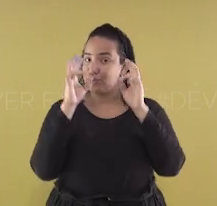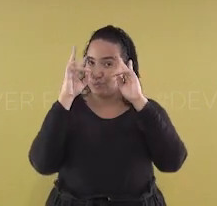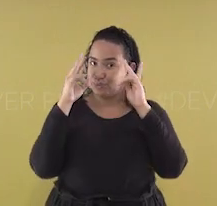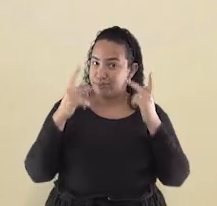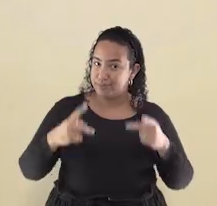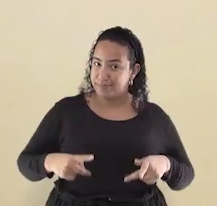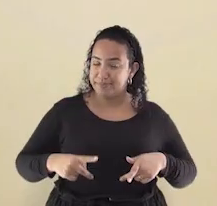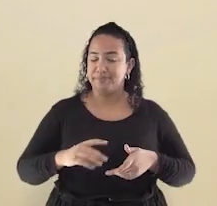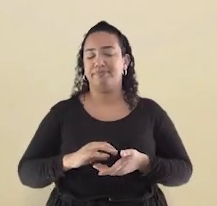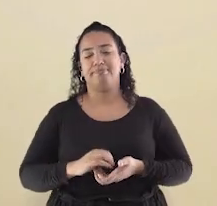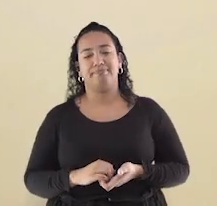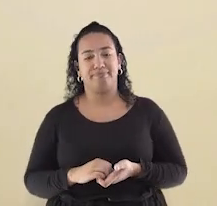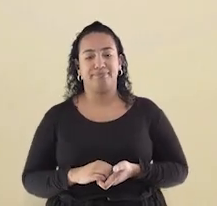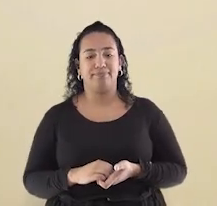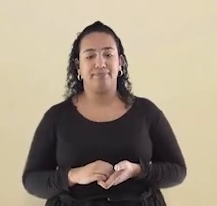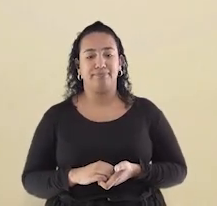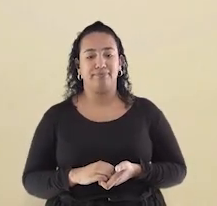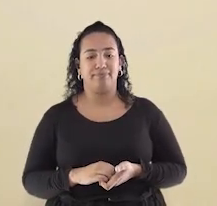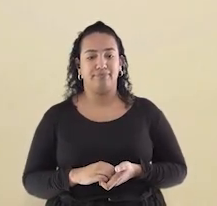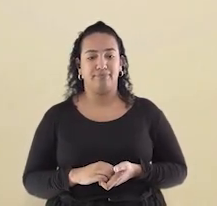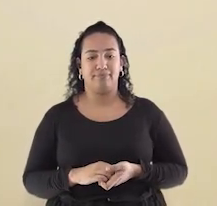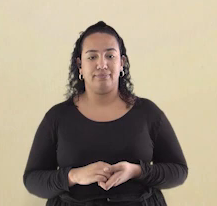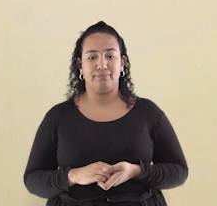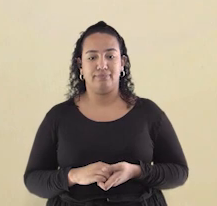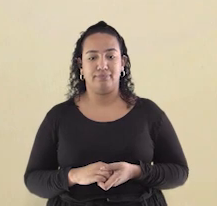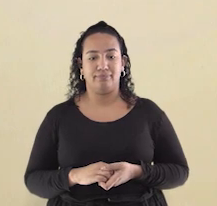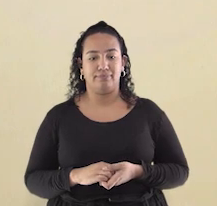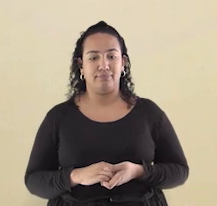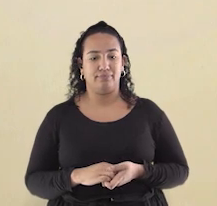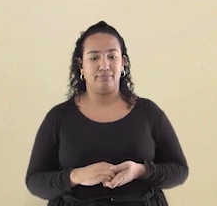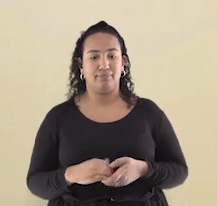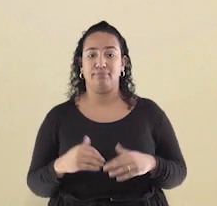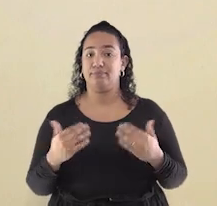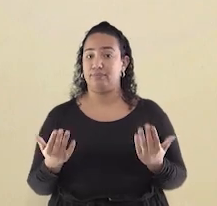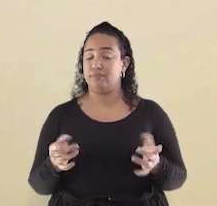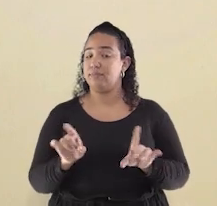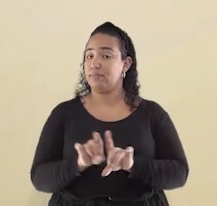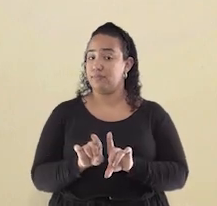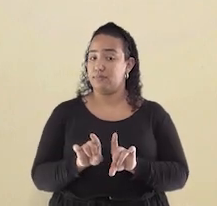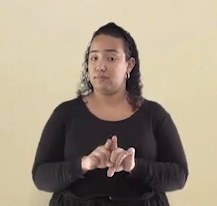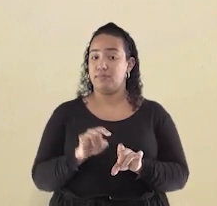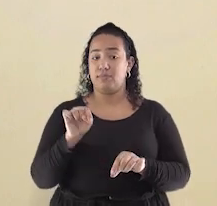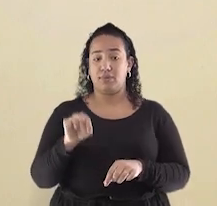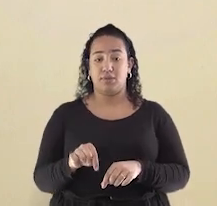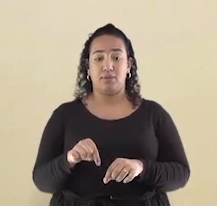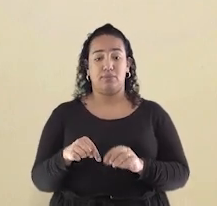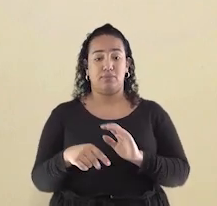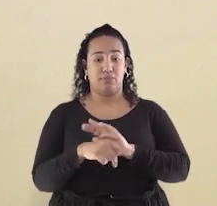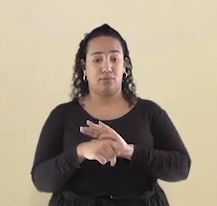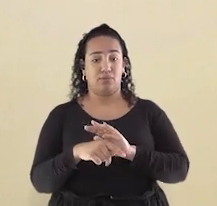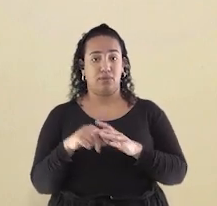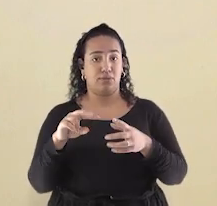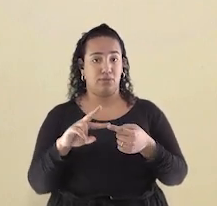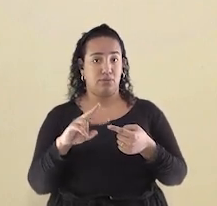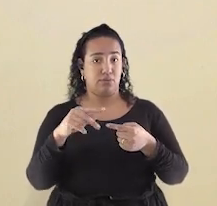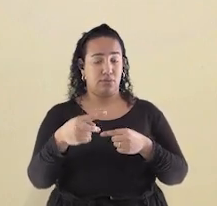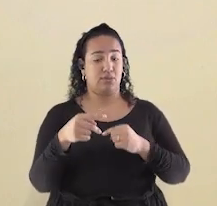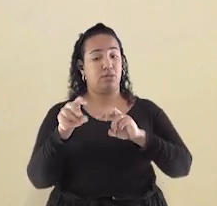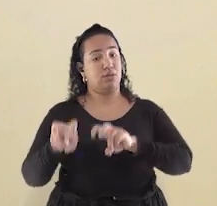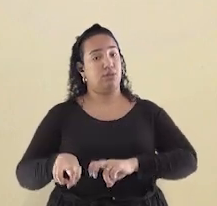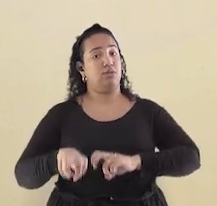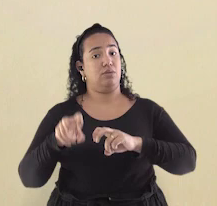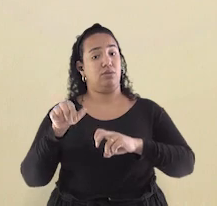humanidade. Outra questão que envolve a agricultura e com isso gera consequências para o espaço natural,